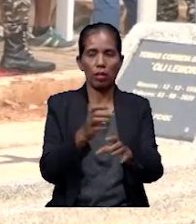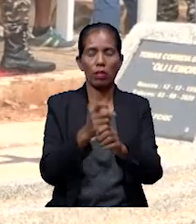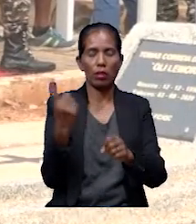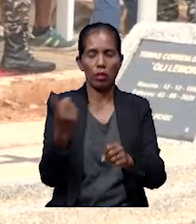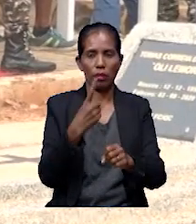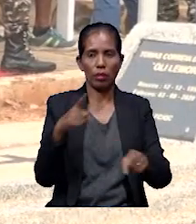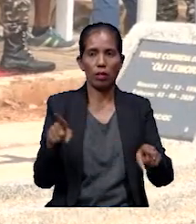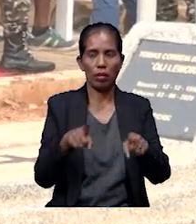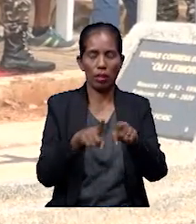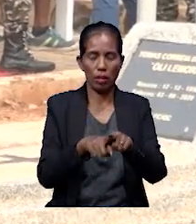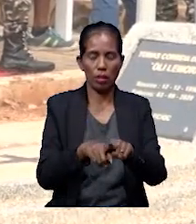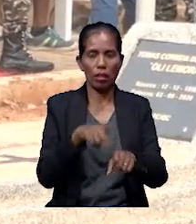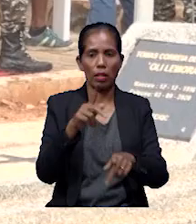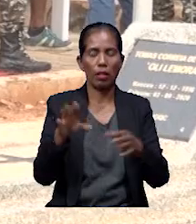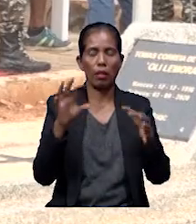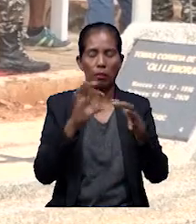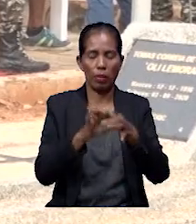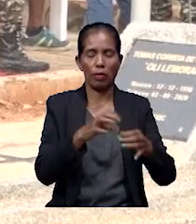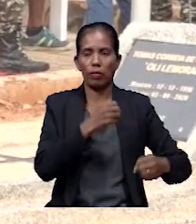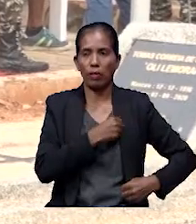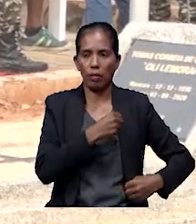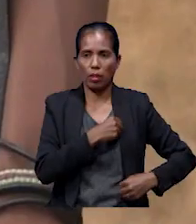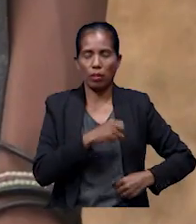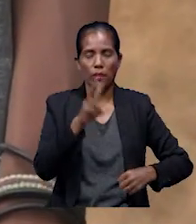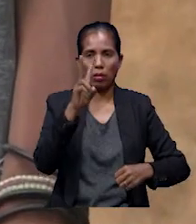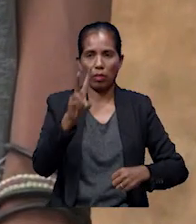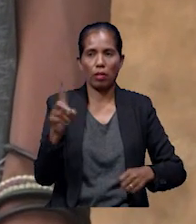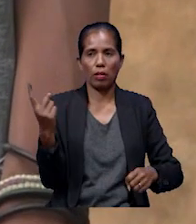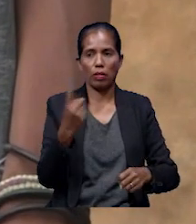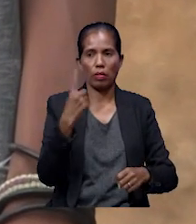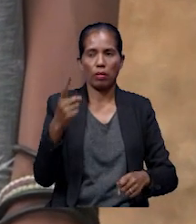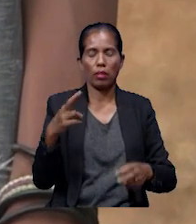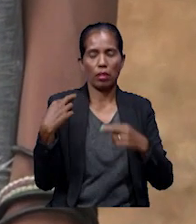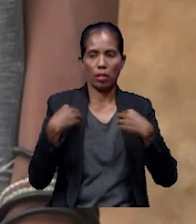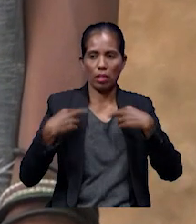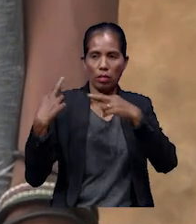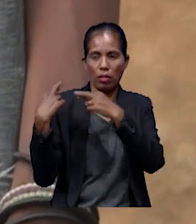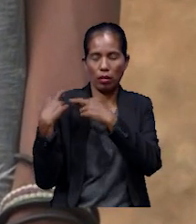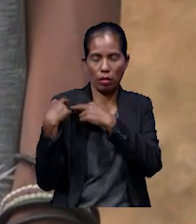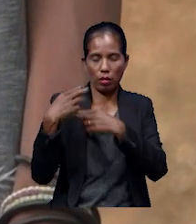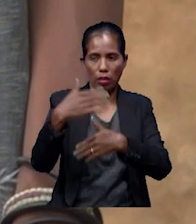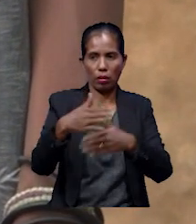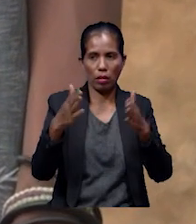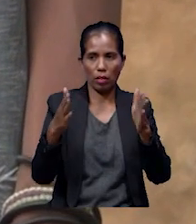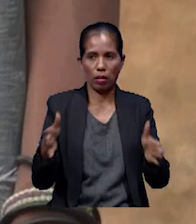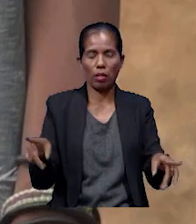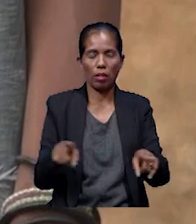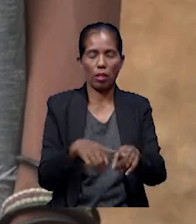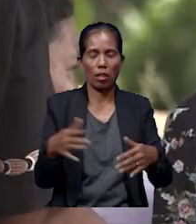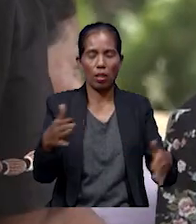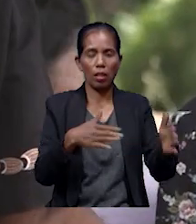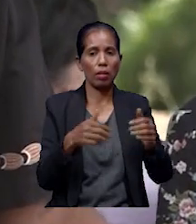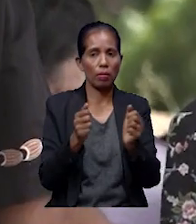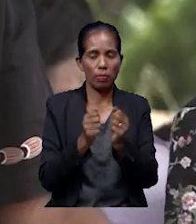Fatin Hanesan Igraçado, membro das Falentil Região 2, nomas na Fatin responsabiliza ba Caixa Nucleu dirigente Halibur